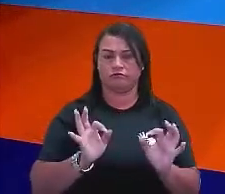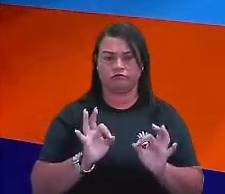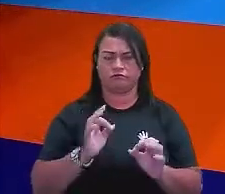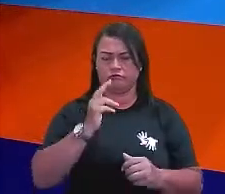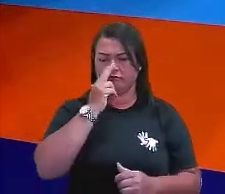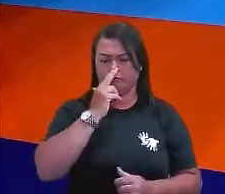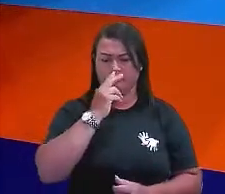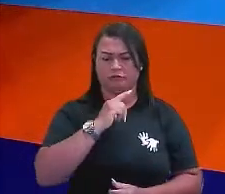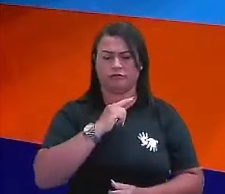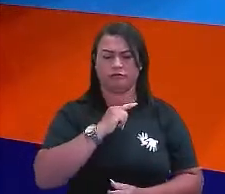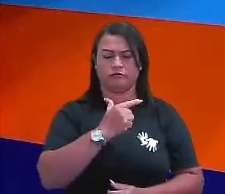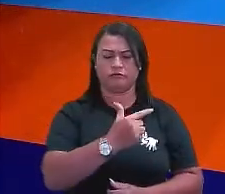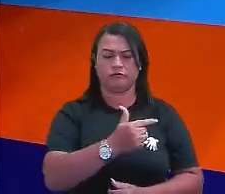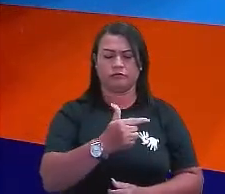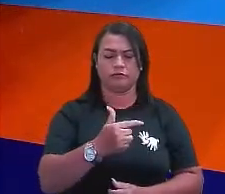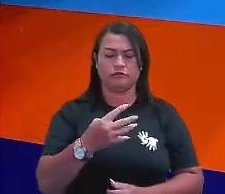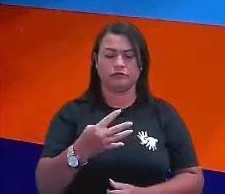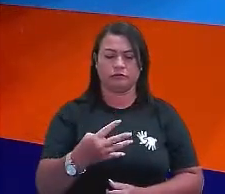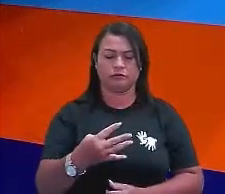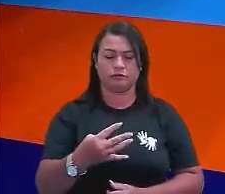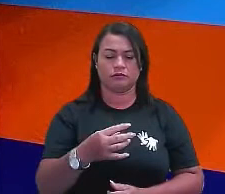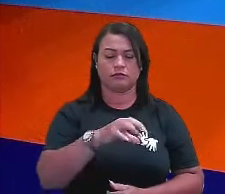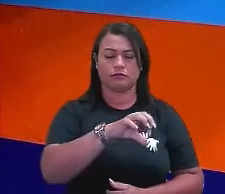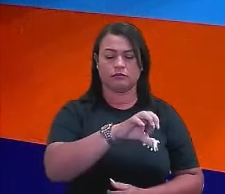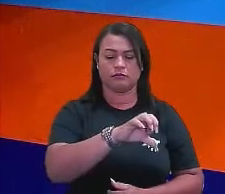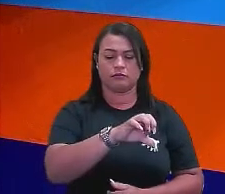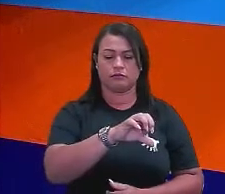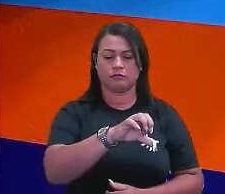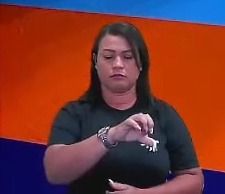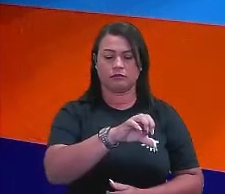tenho 224 mais